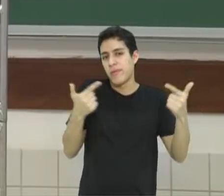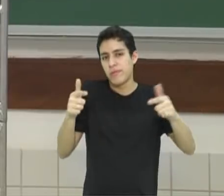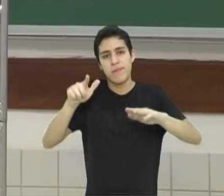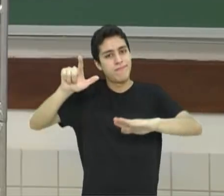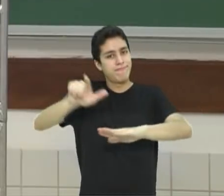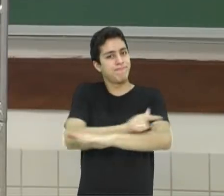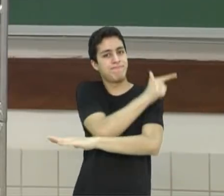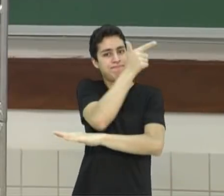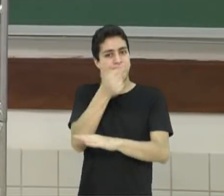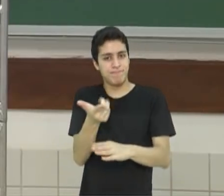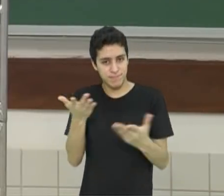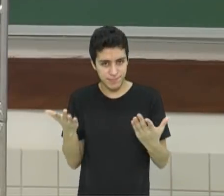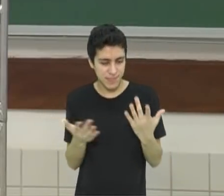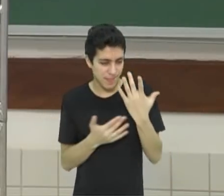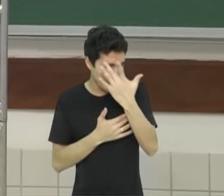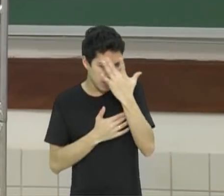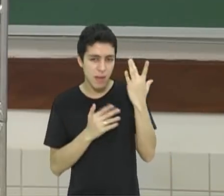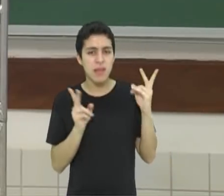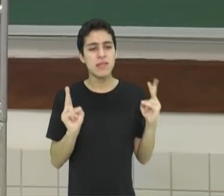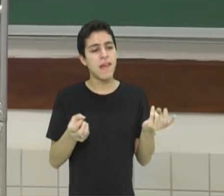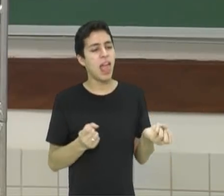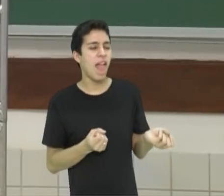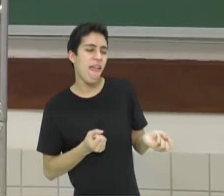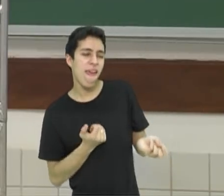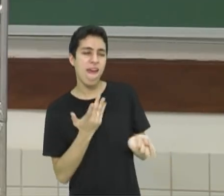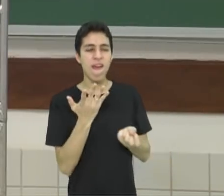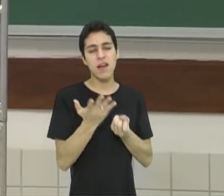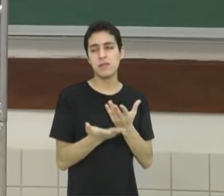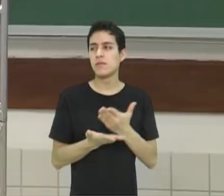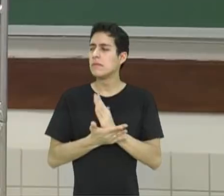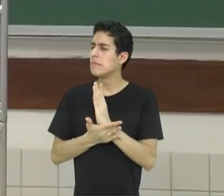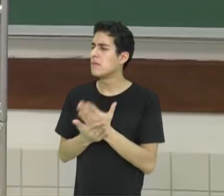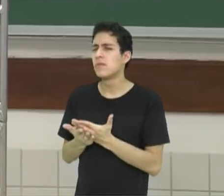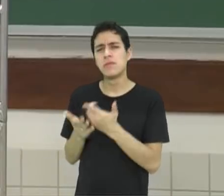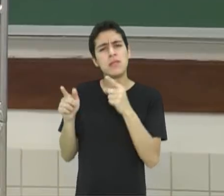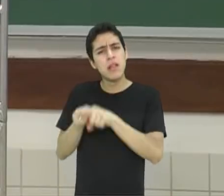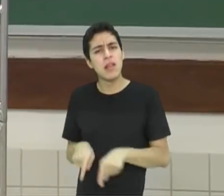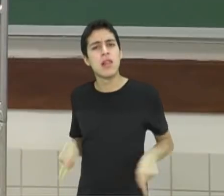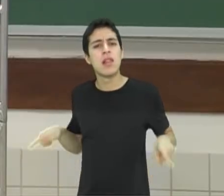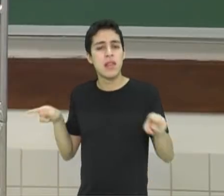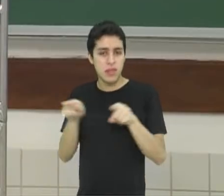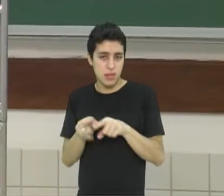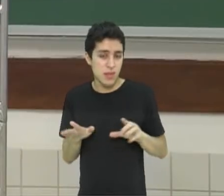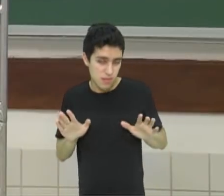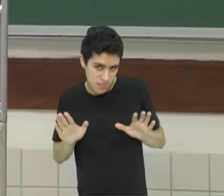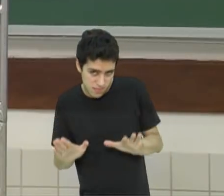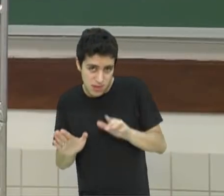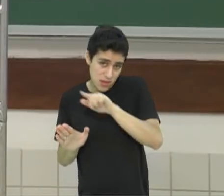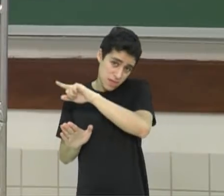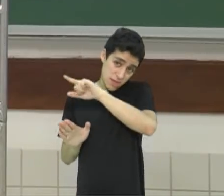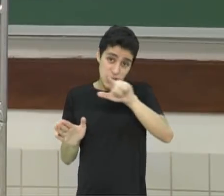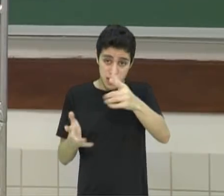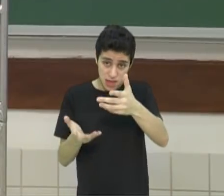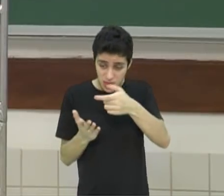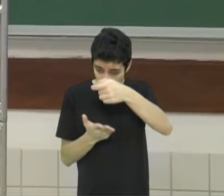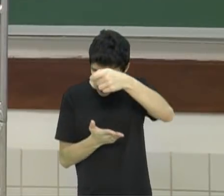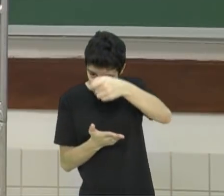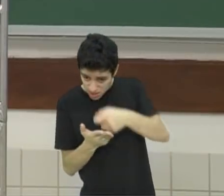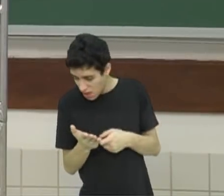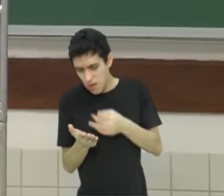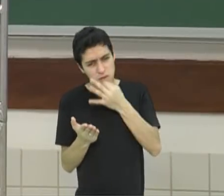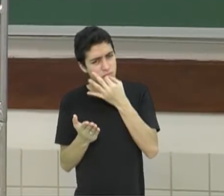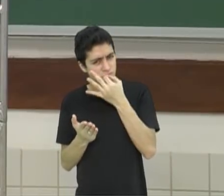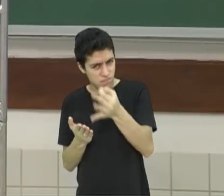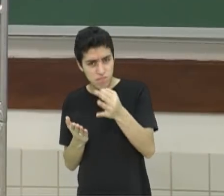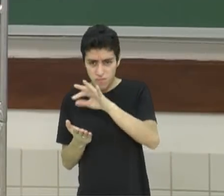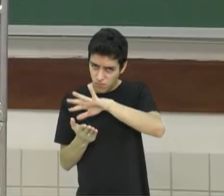pessoas que conversam por meio de ironia que chegam a irritar. Mas se você quer produzir um texto crítico, se você